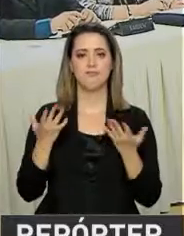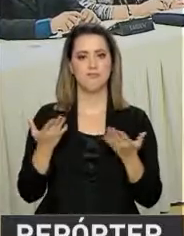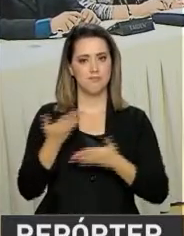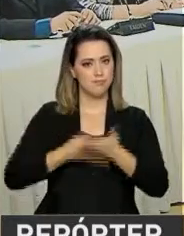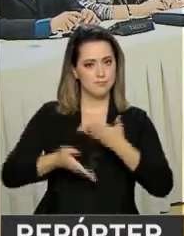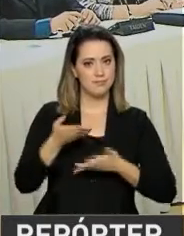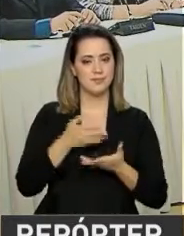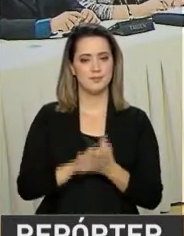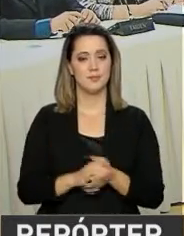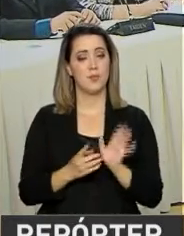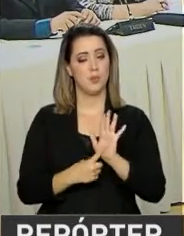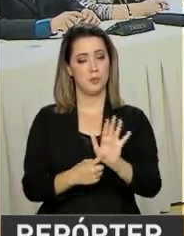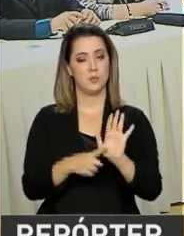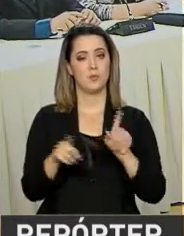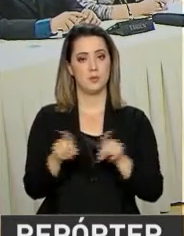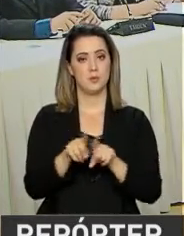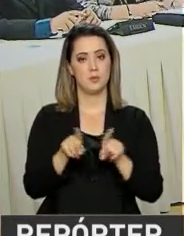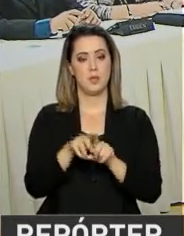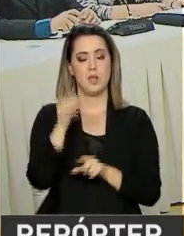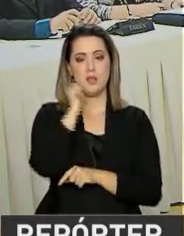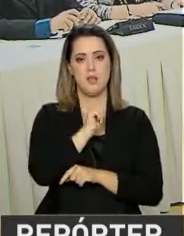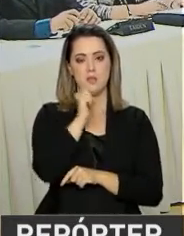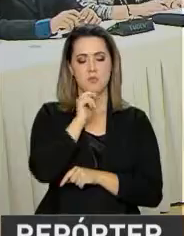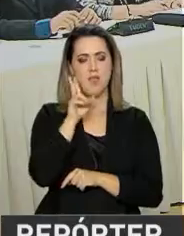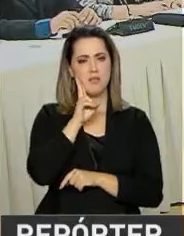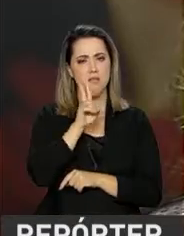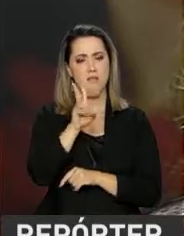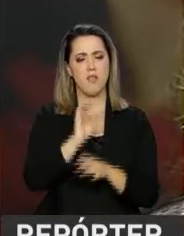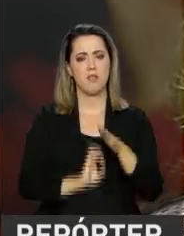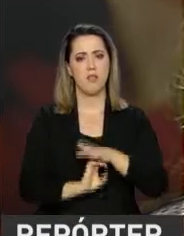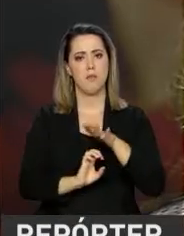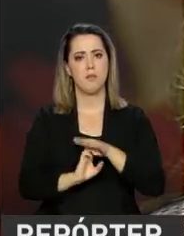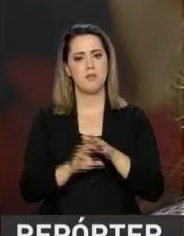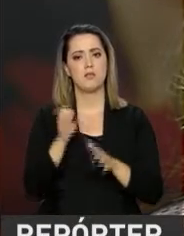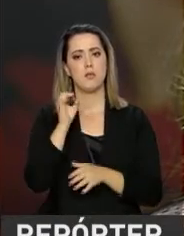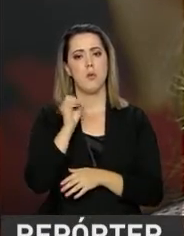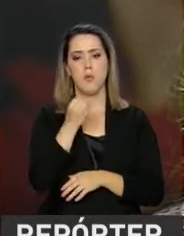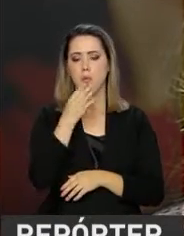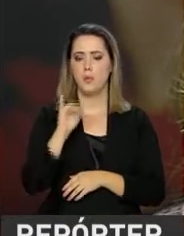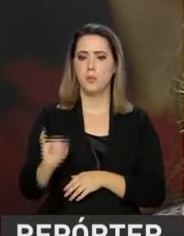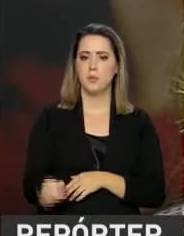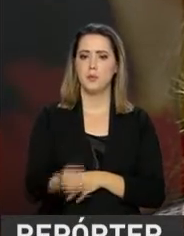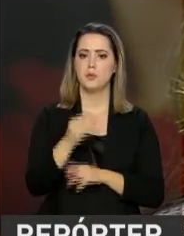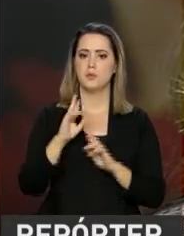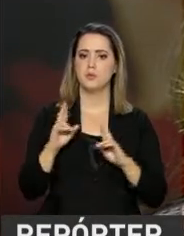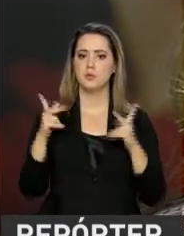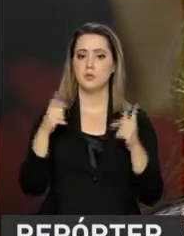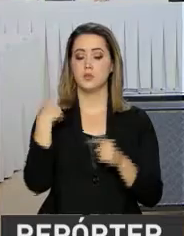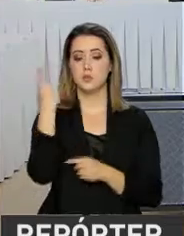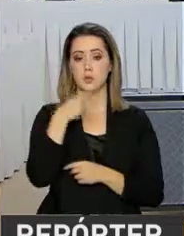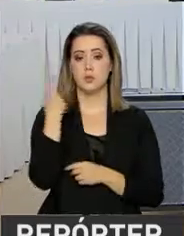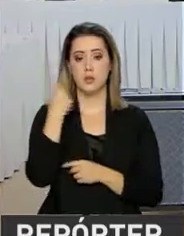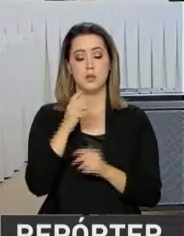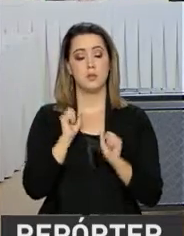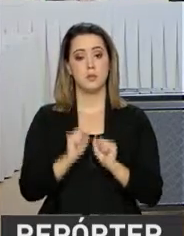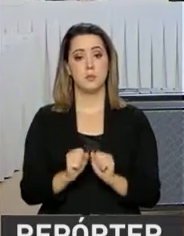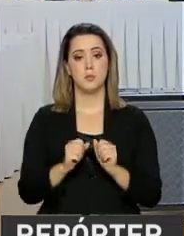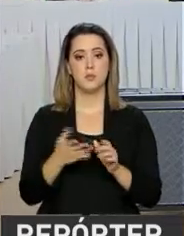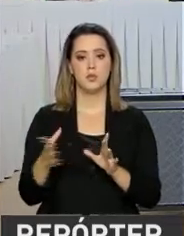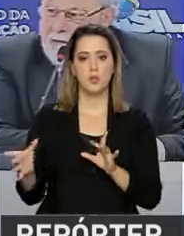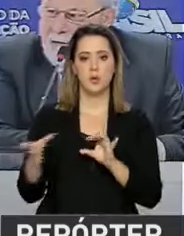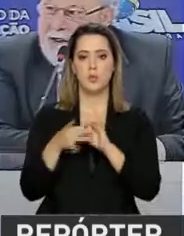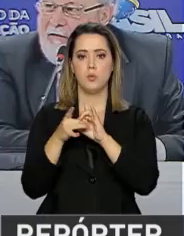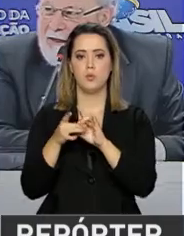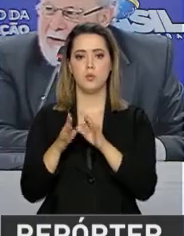pesquisa revelou também que as mulheres vêm no empreendedorismo uma oportunidade de flexibilizar seus horários e poder conciliar